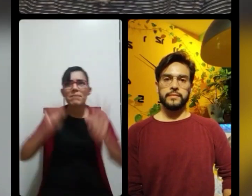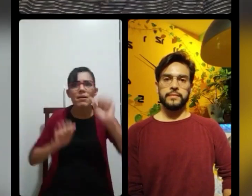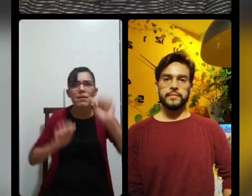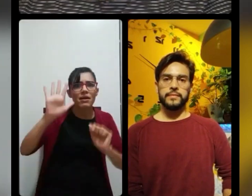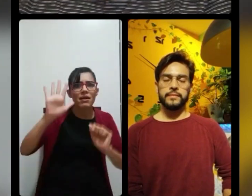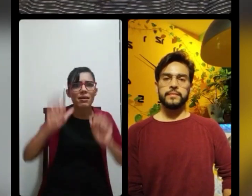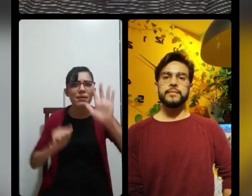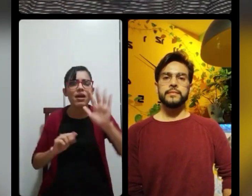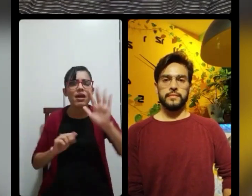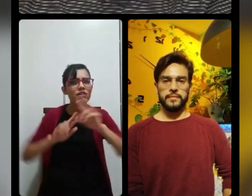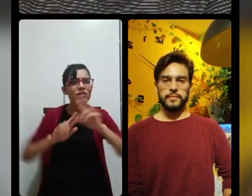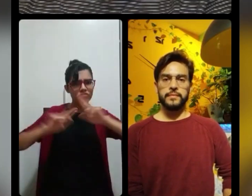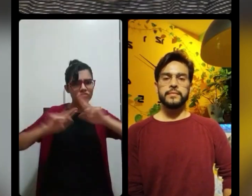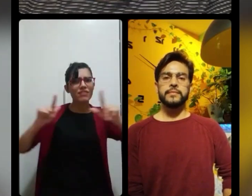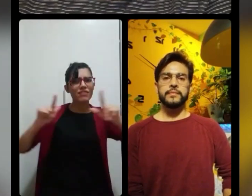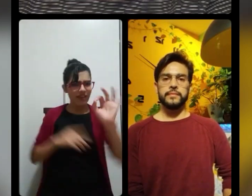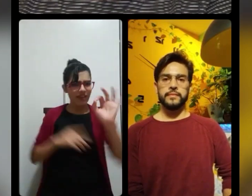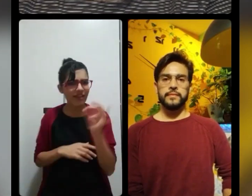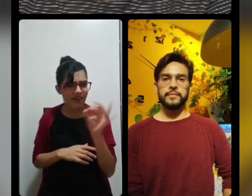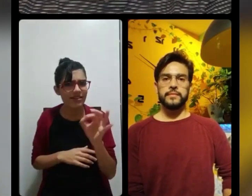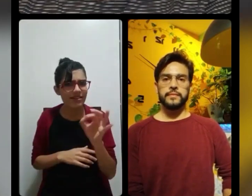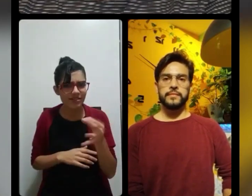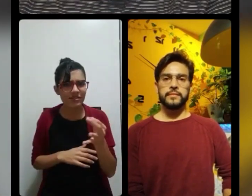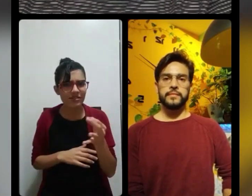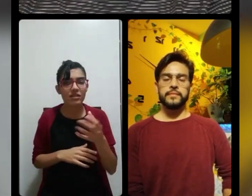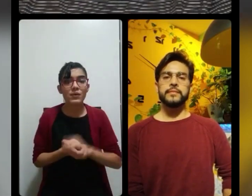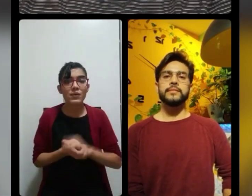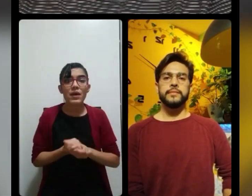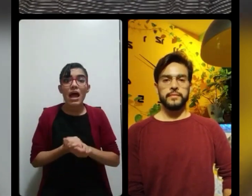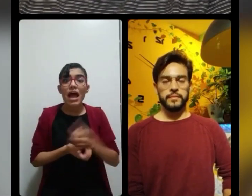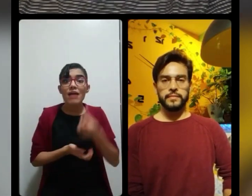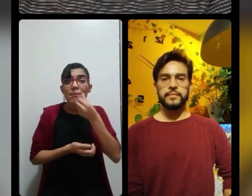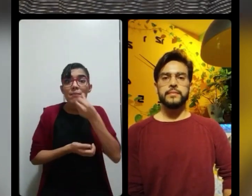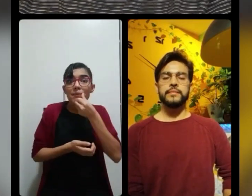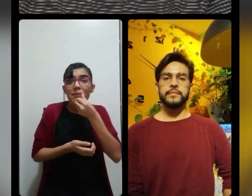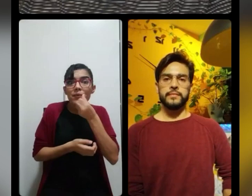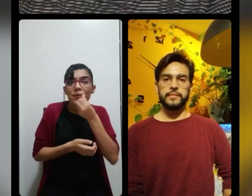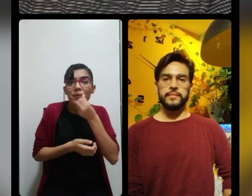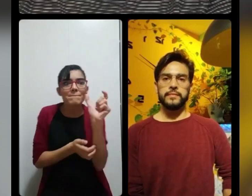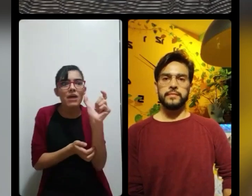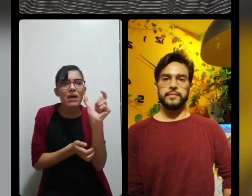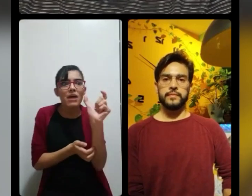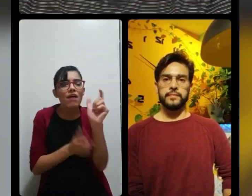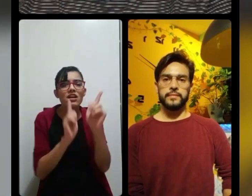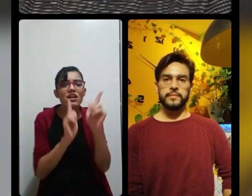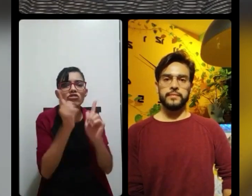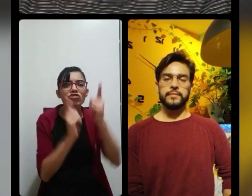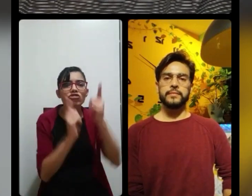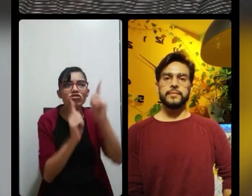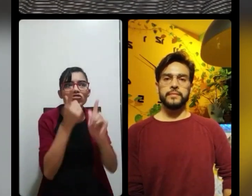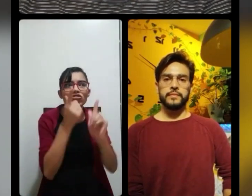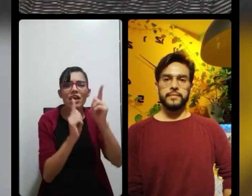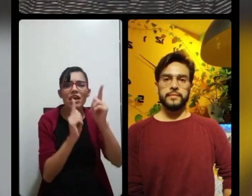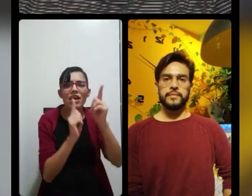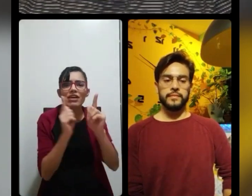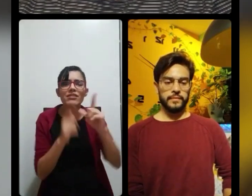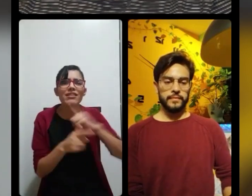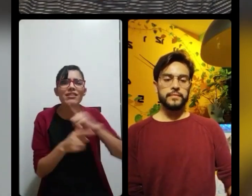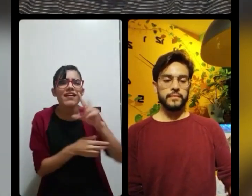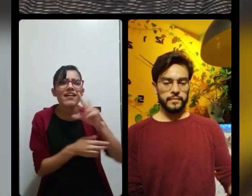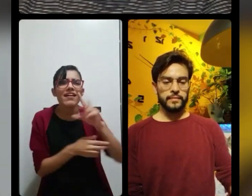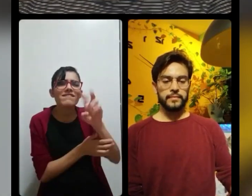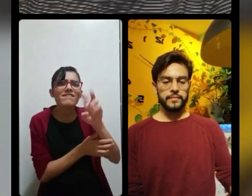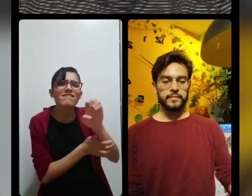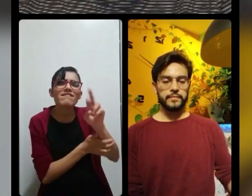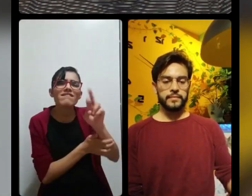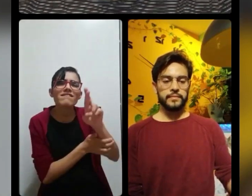palavra, não. Ele faz um livro em verbetes, né? Que estudiosos chamam de verbetes icônicos, ele pega cada gesto daquele